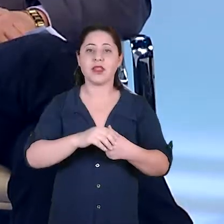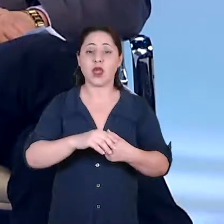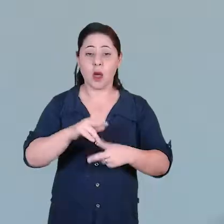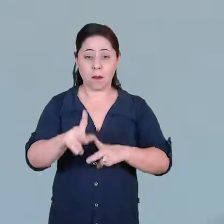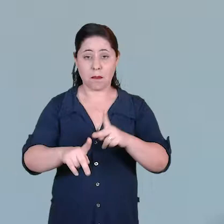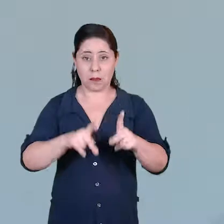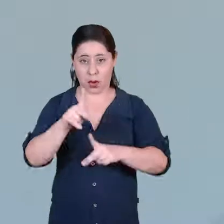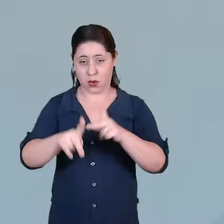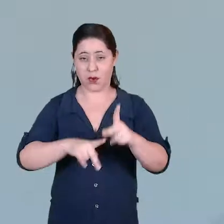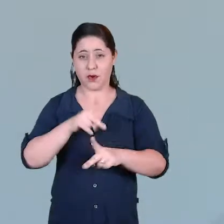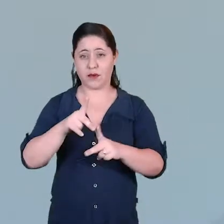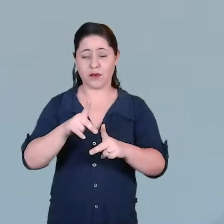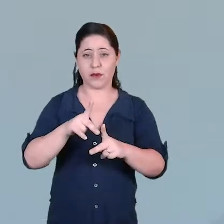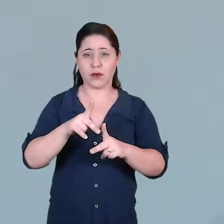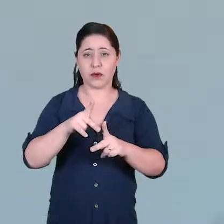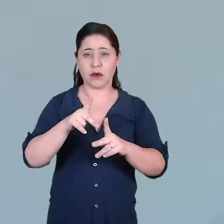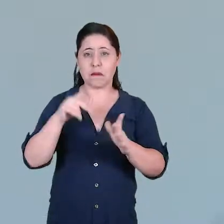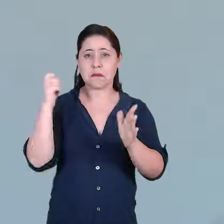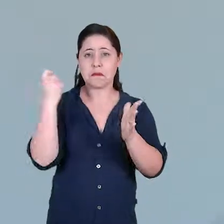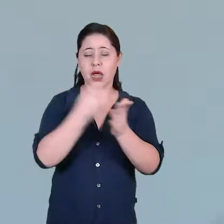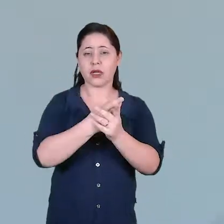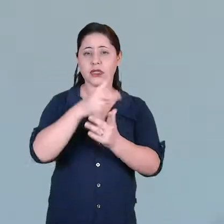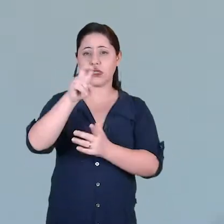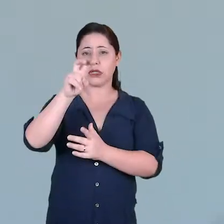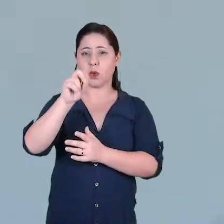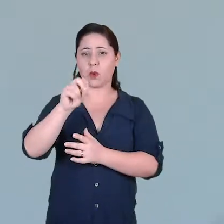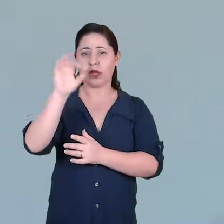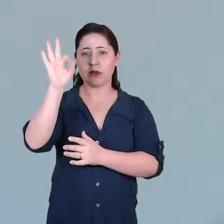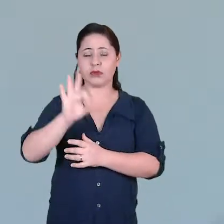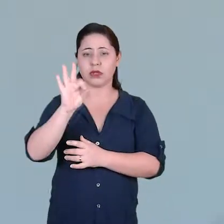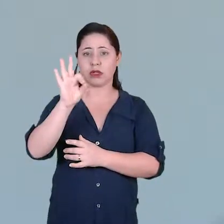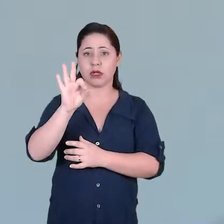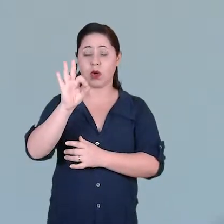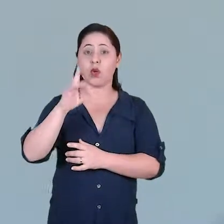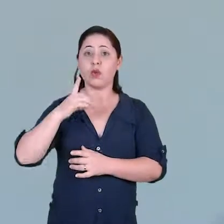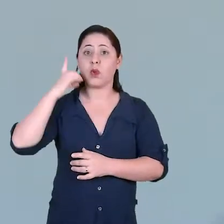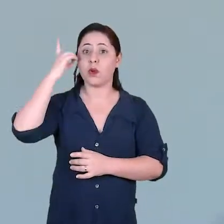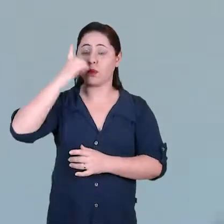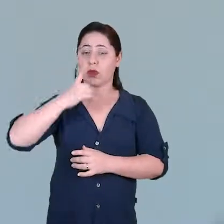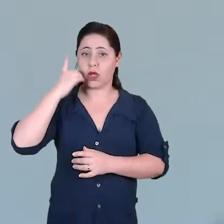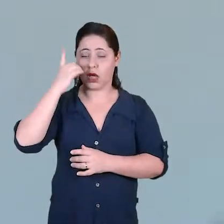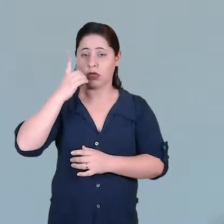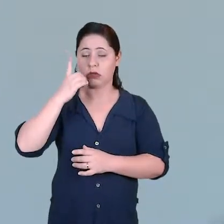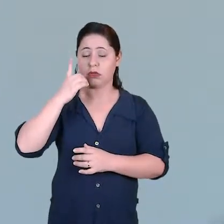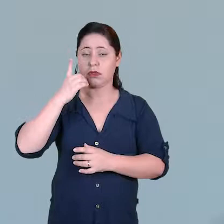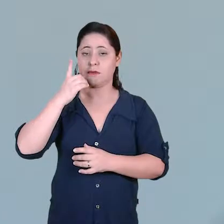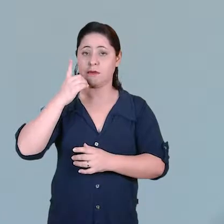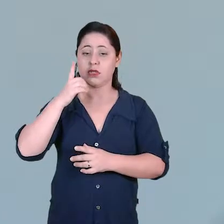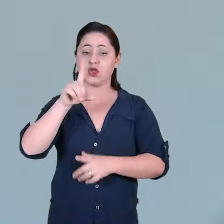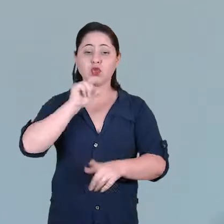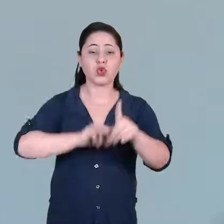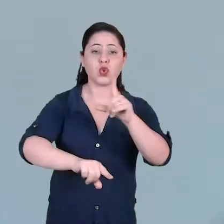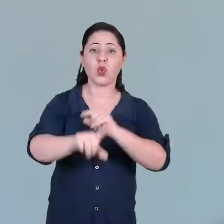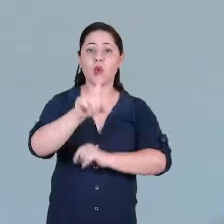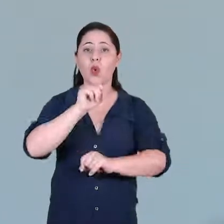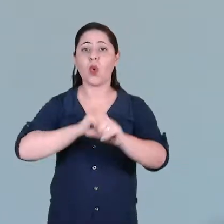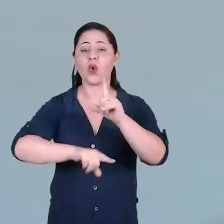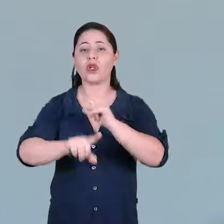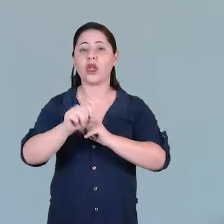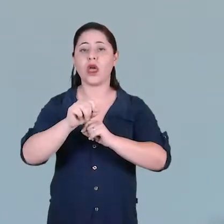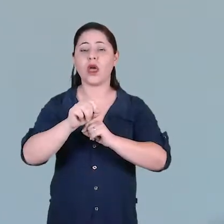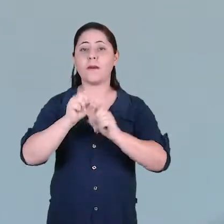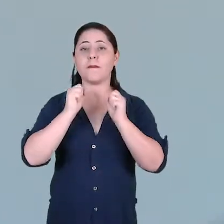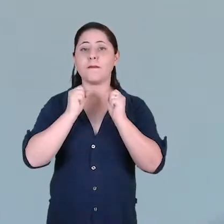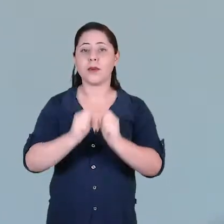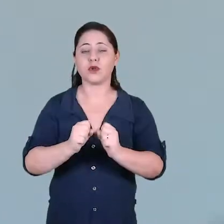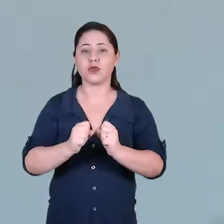o pedágio é de 50%, para os parlamentares que optarem em migrar, né, porque eles têm a opção de se